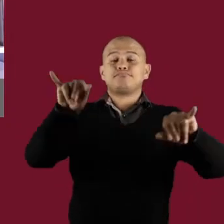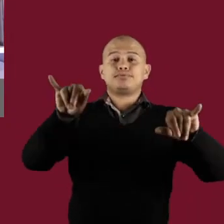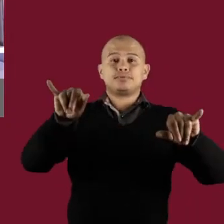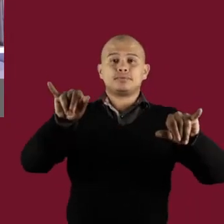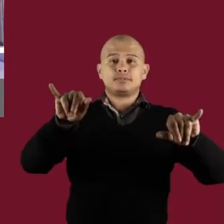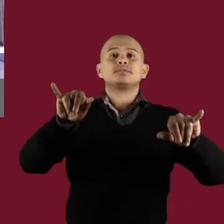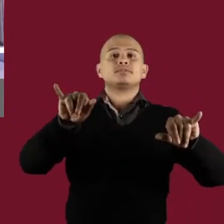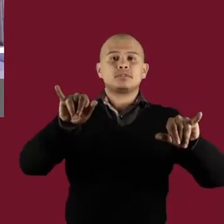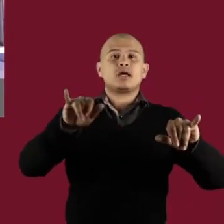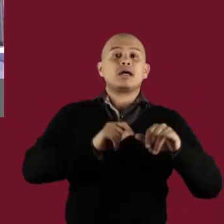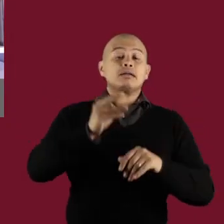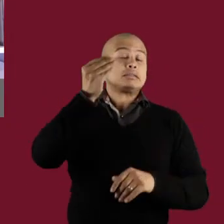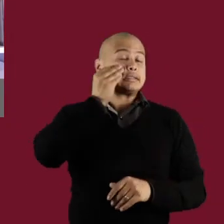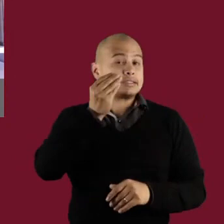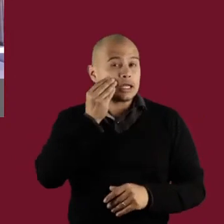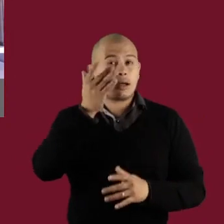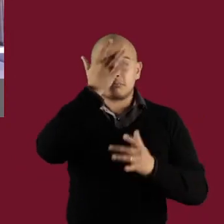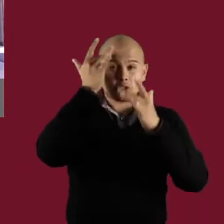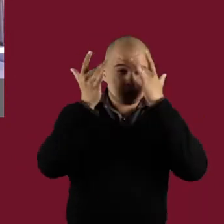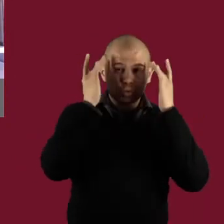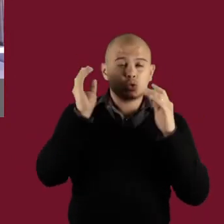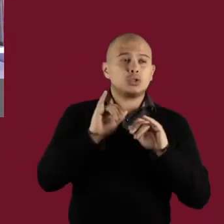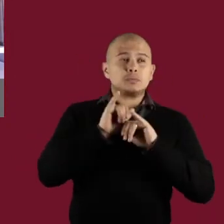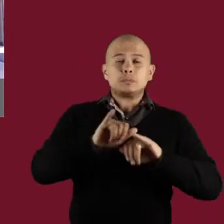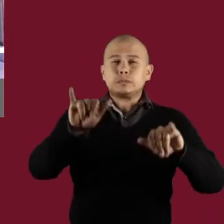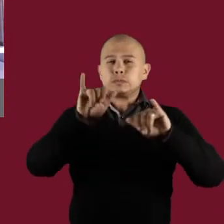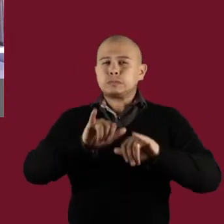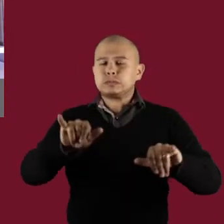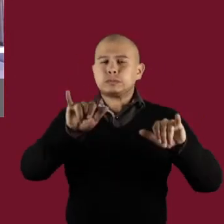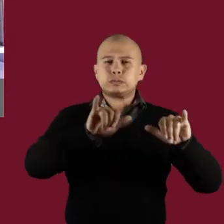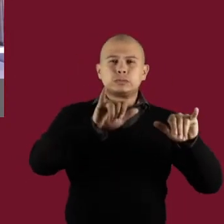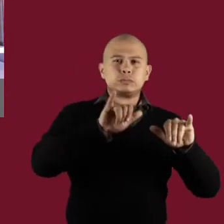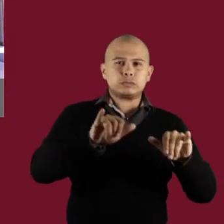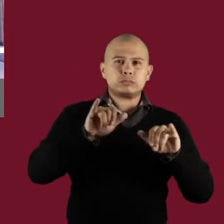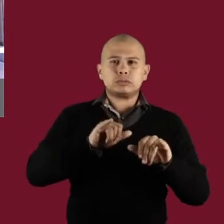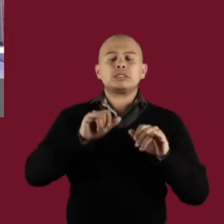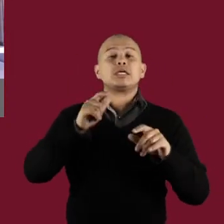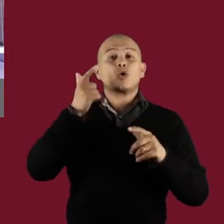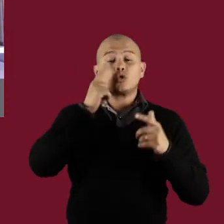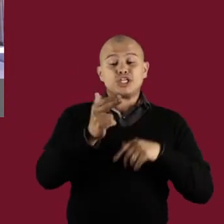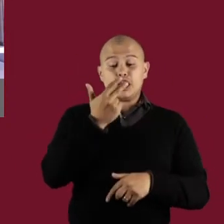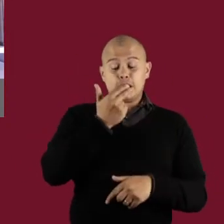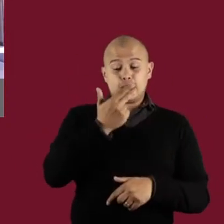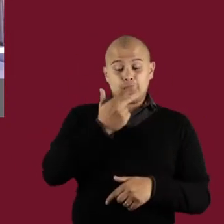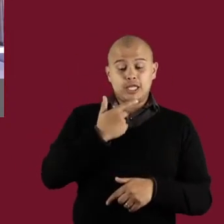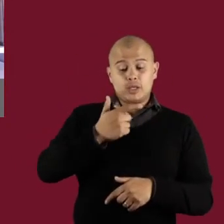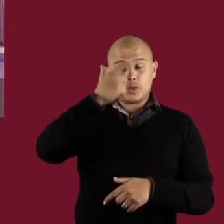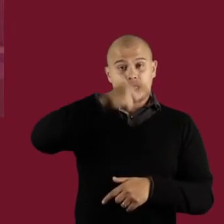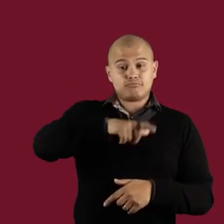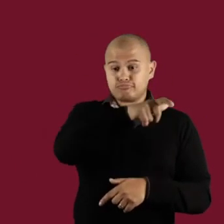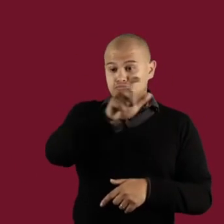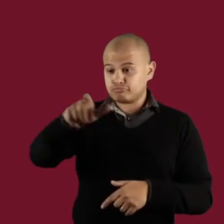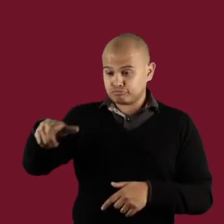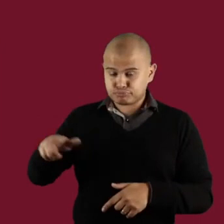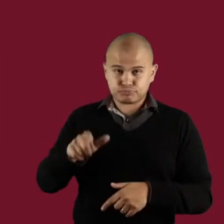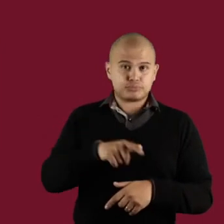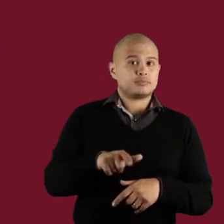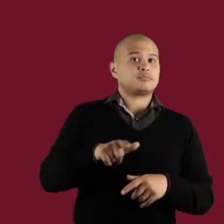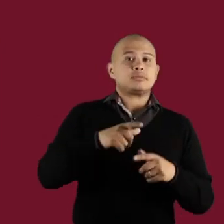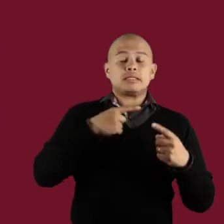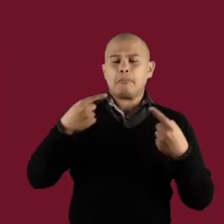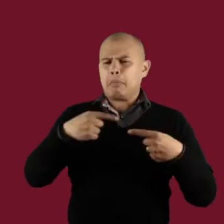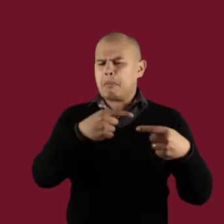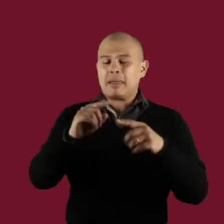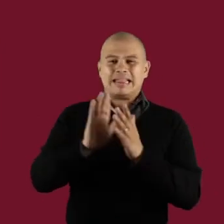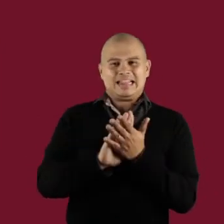verdade? E tendo ali a nossa língua sem nenhum conflito, diria eu. Mônica, não sei se queres acrescentar. Não, e aproveitando esse gancho,